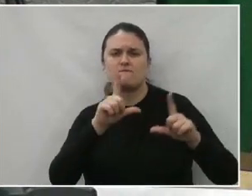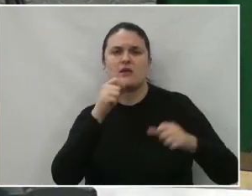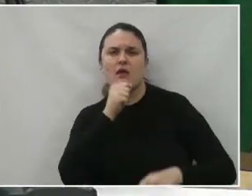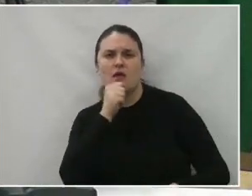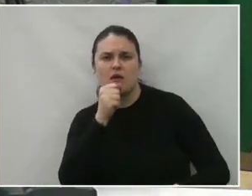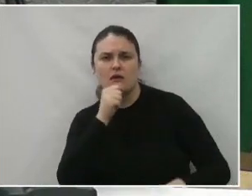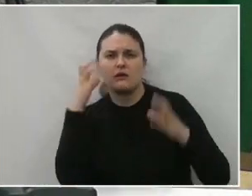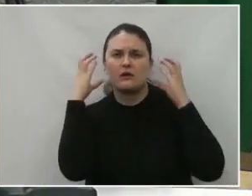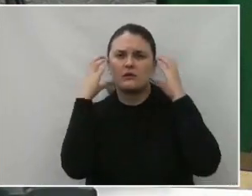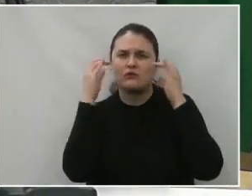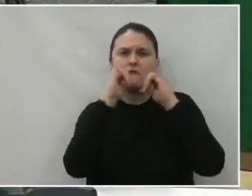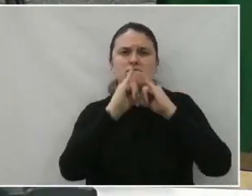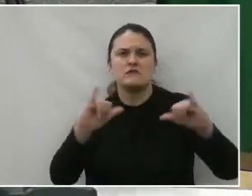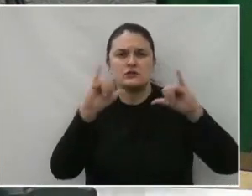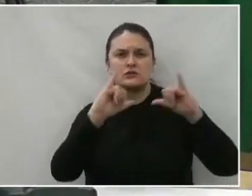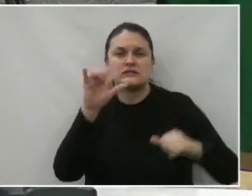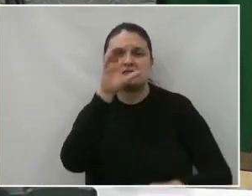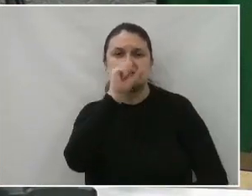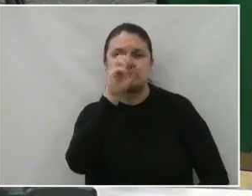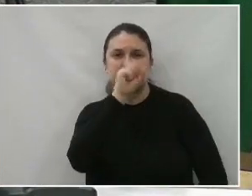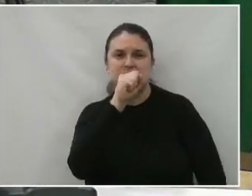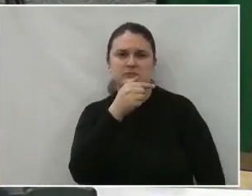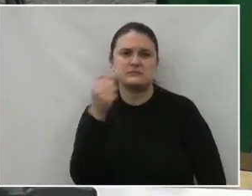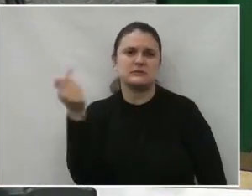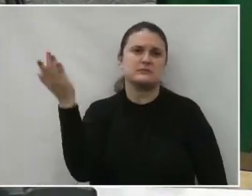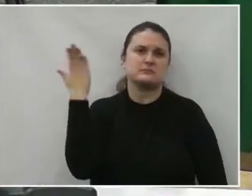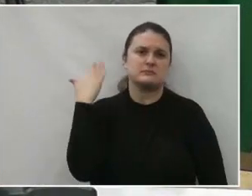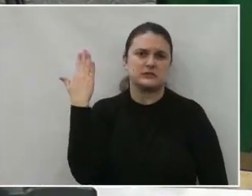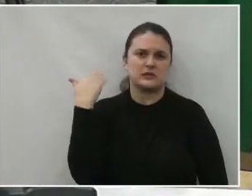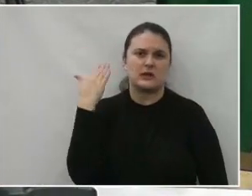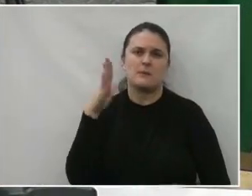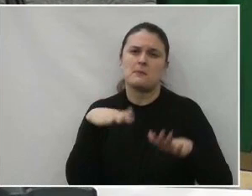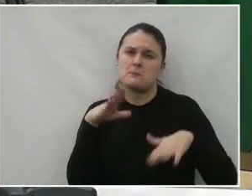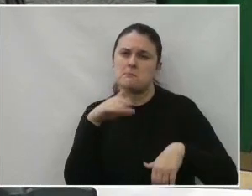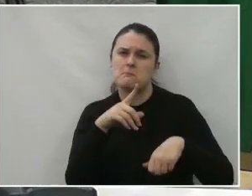local, no último sábado, aproximadamente às